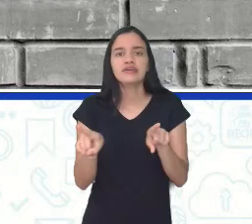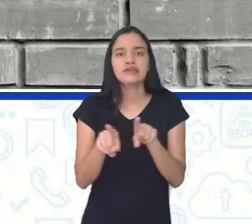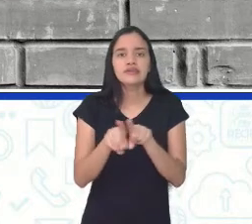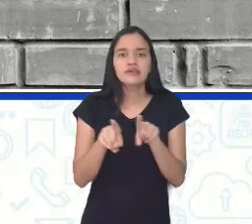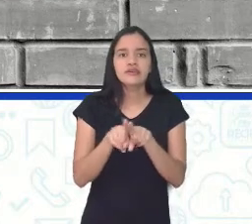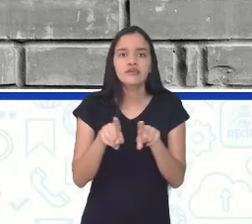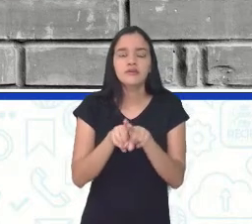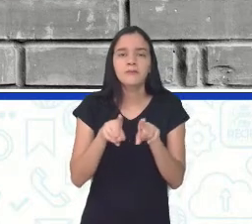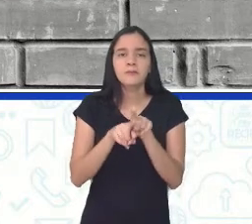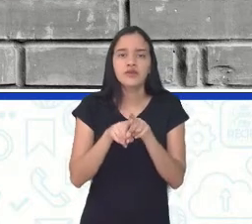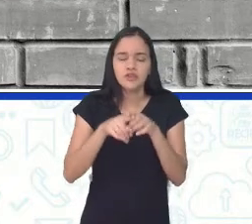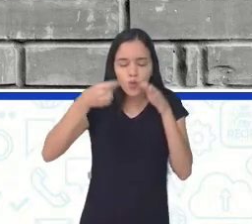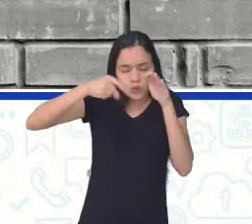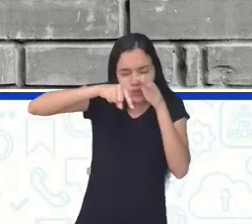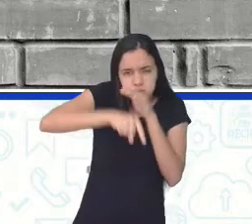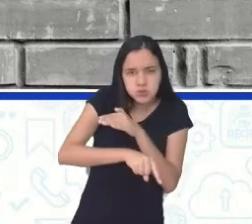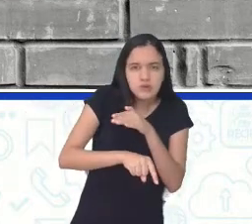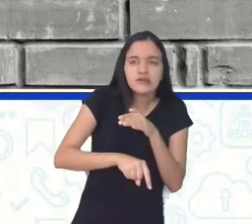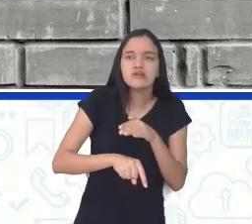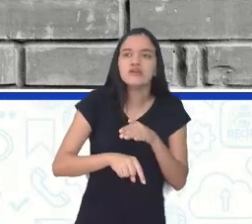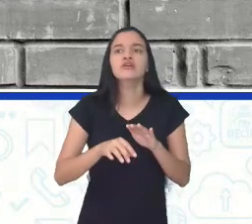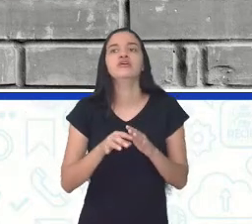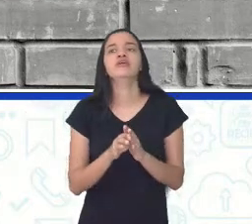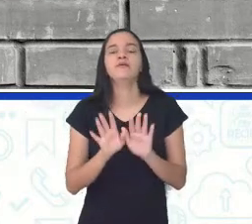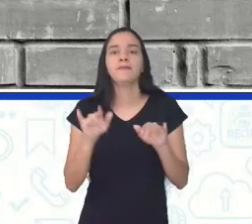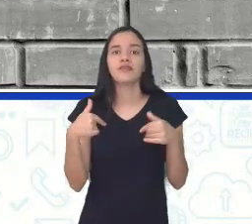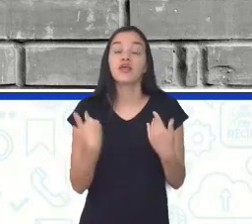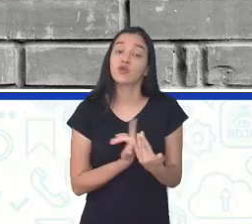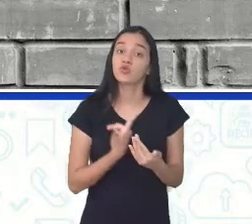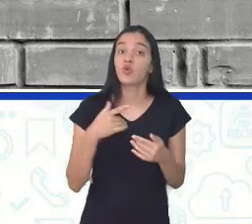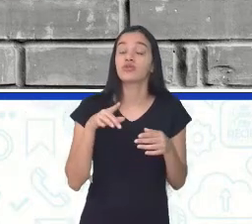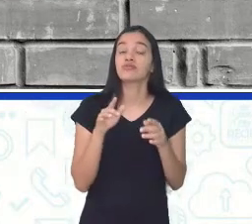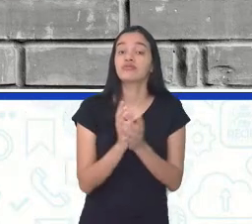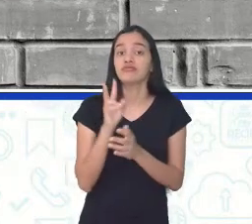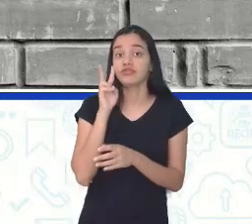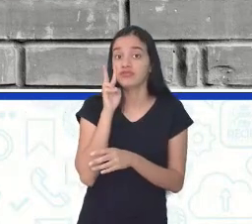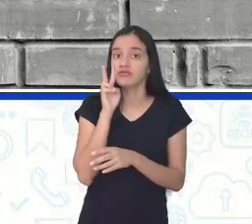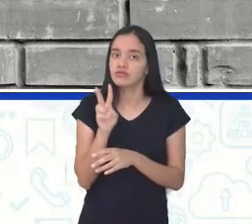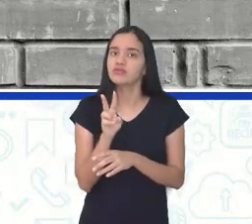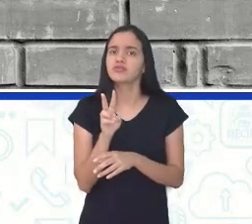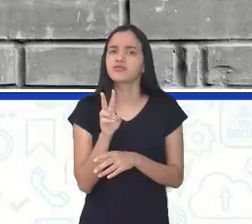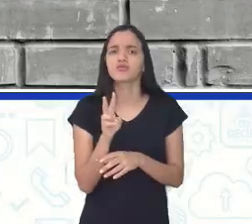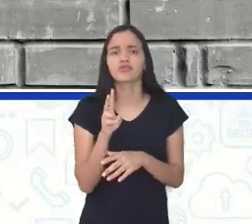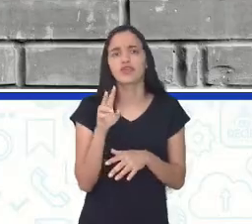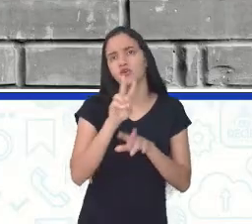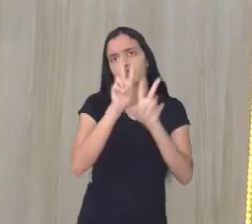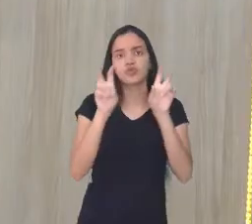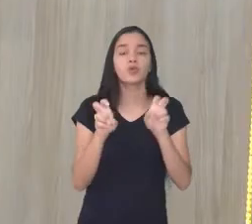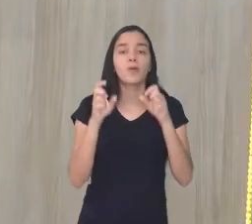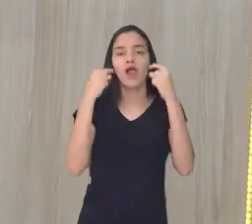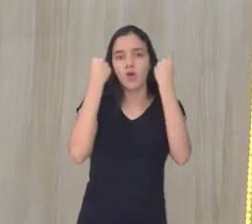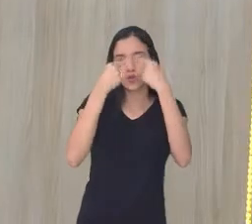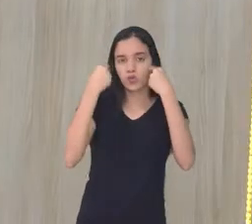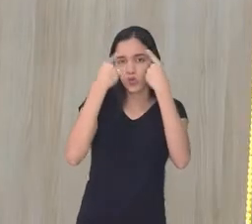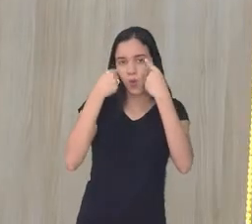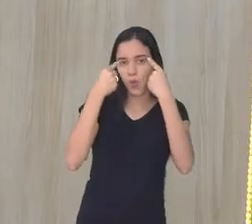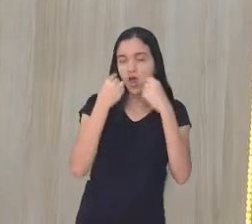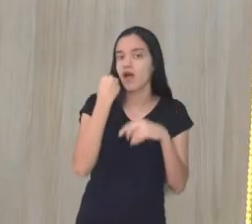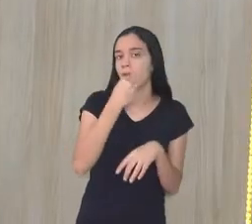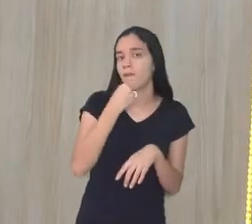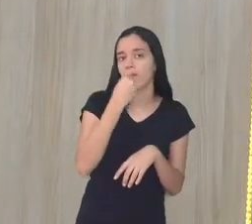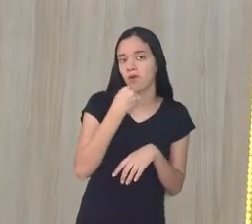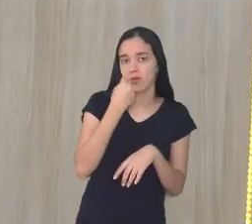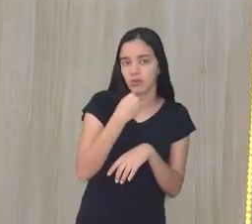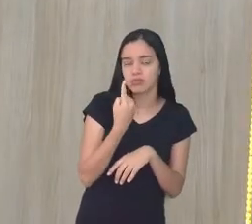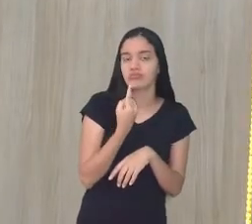intensas. Veja que interessante. Além de tudo isso que a gente viu, da questão dos olhos, a questão da boca, a